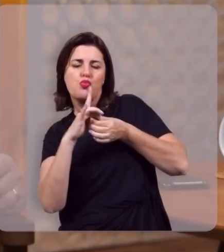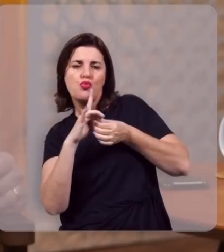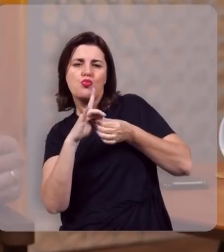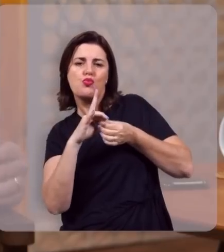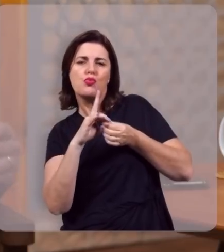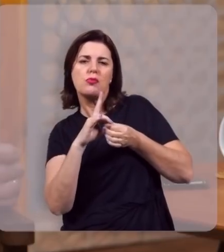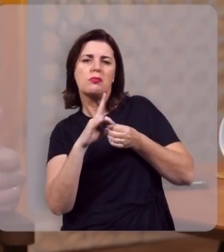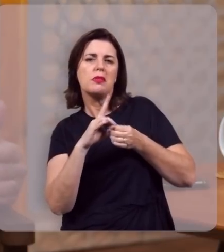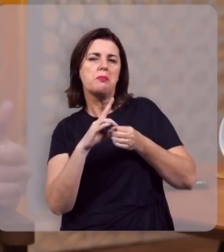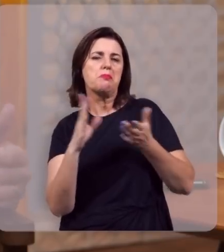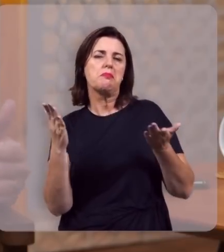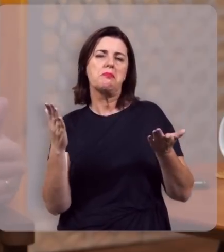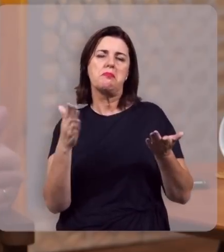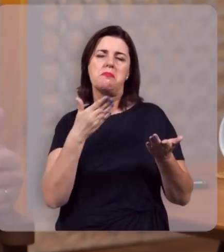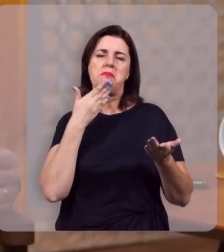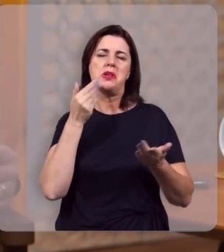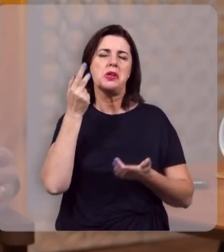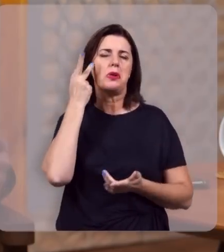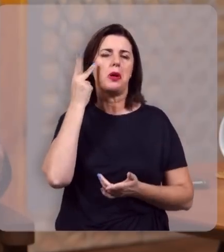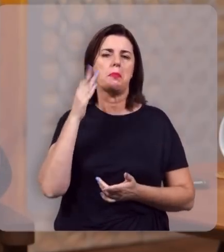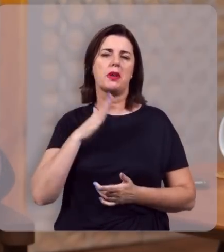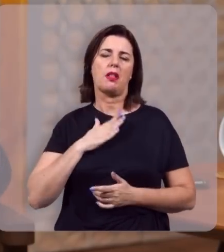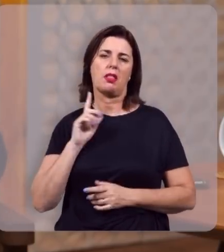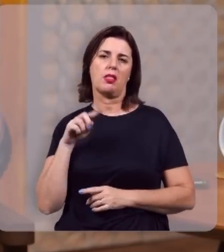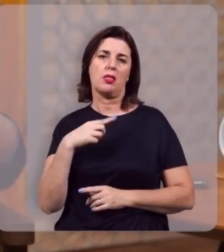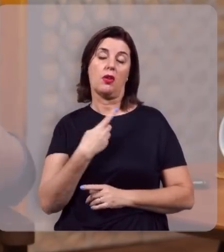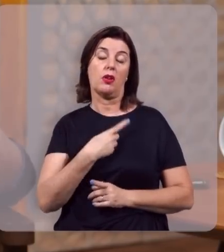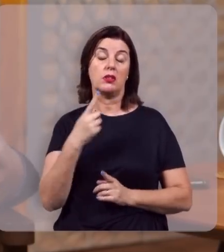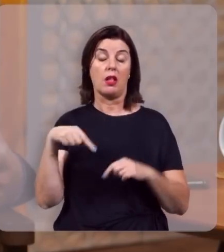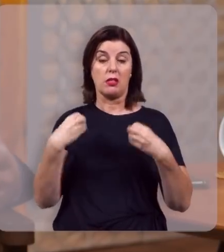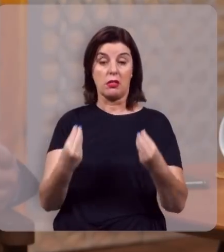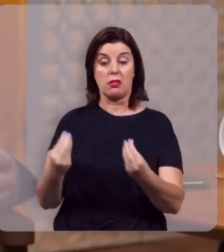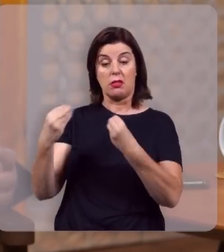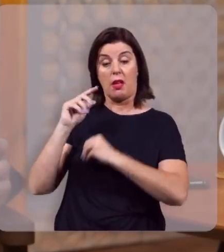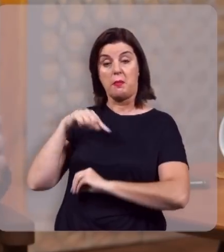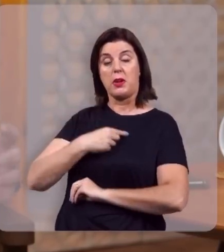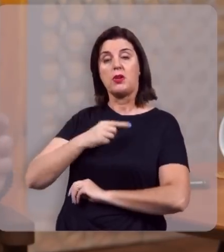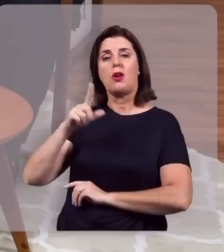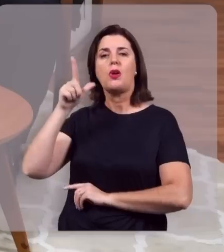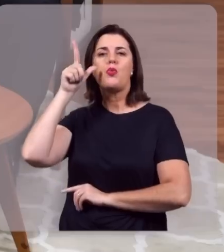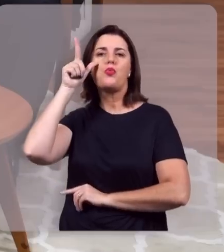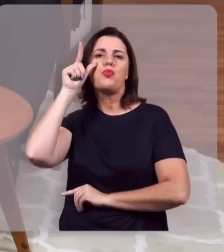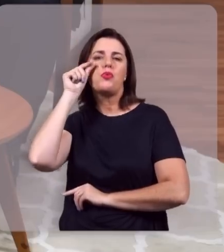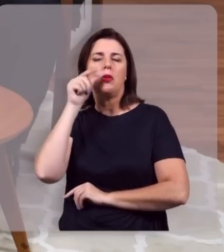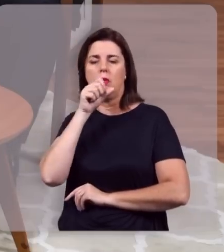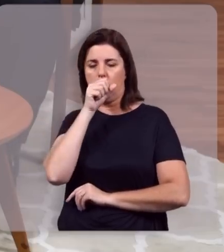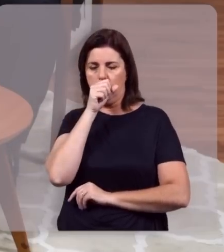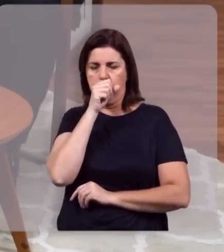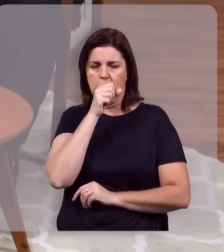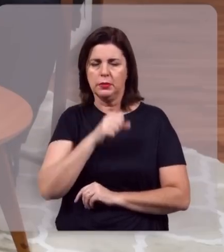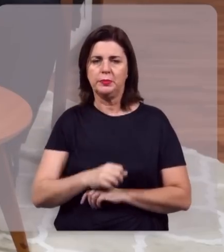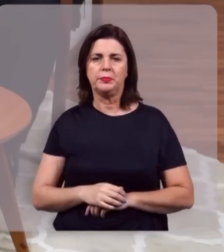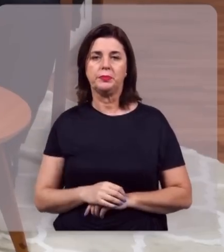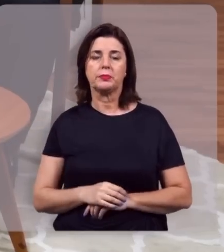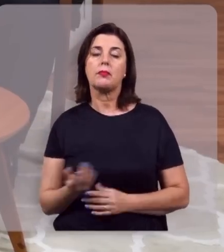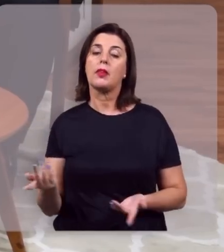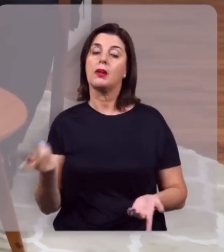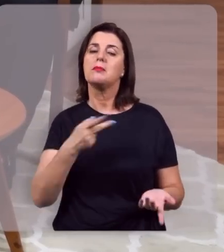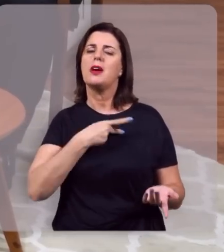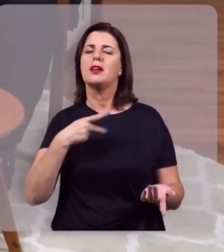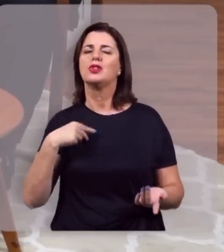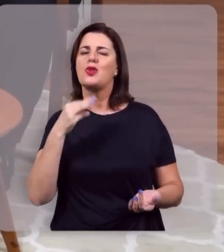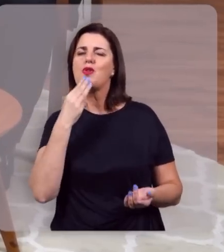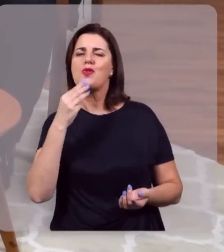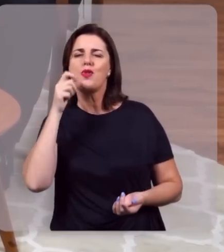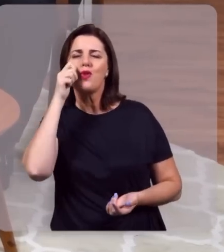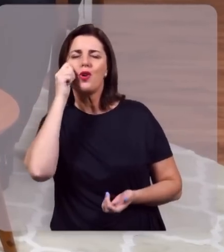de nós. E isso é que traz esse alívio, né? E pastor Roster, eu fico pensando naquele texto